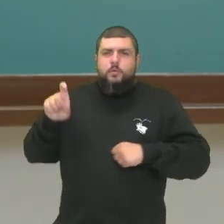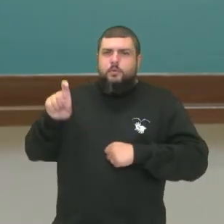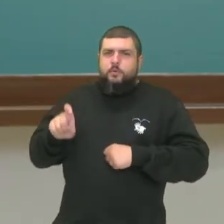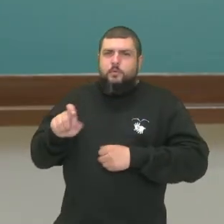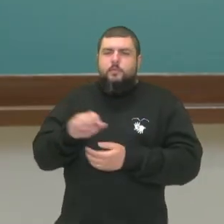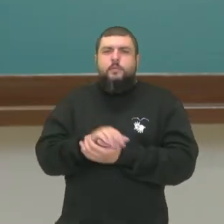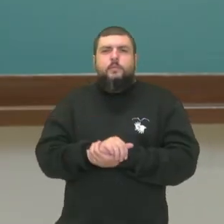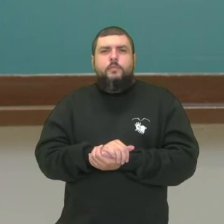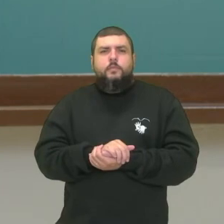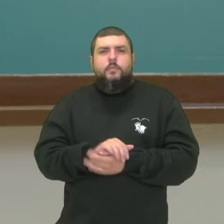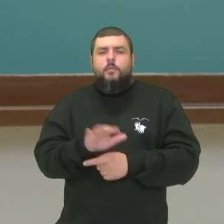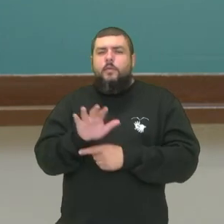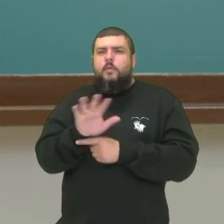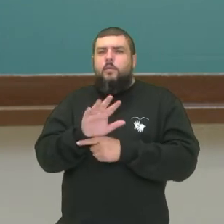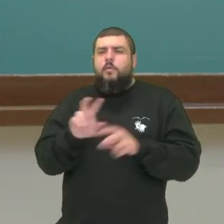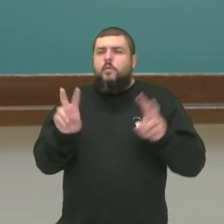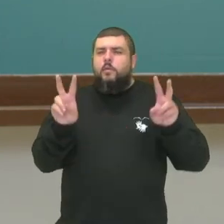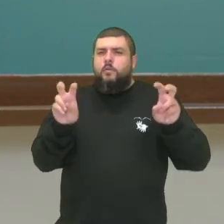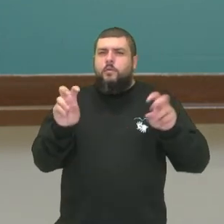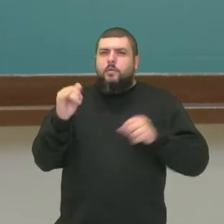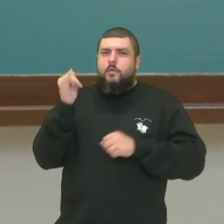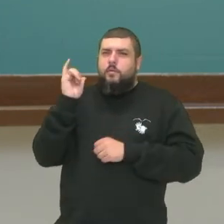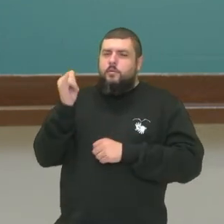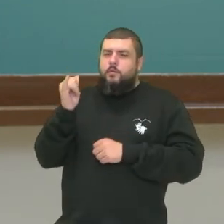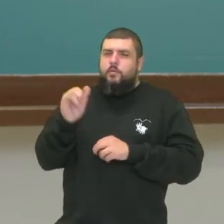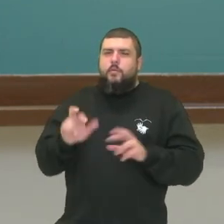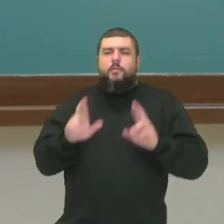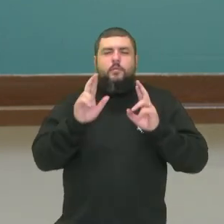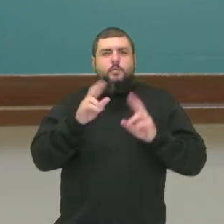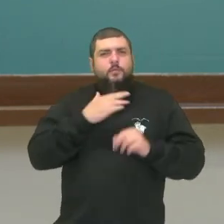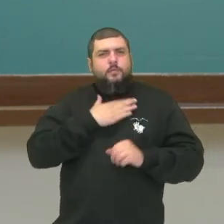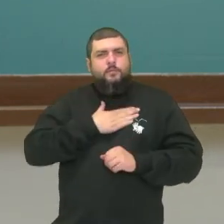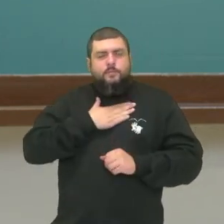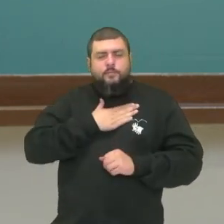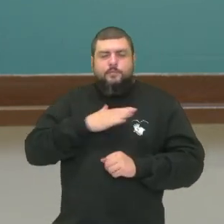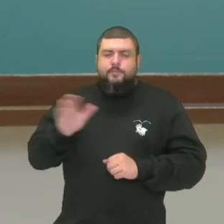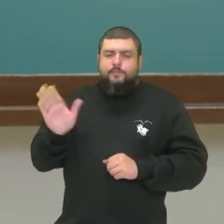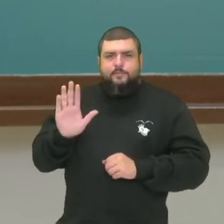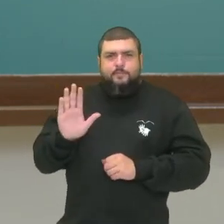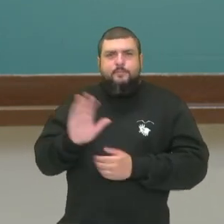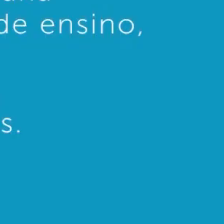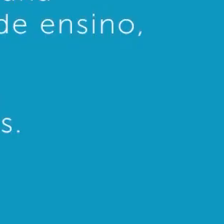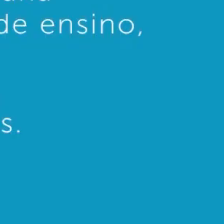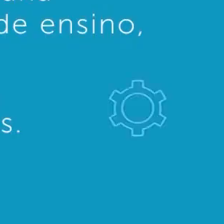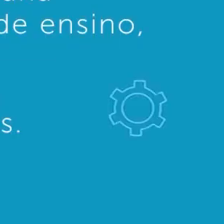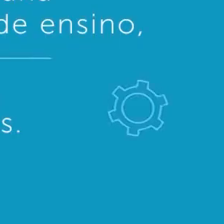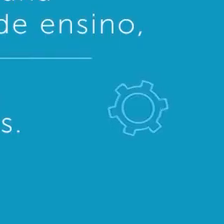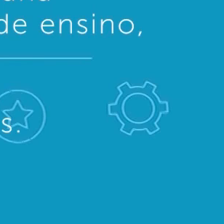Neste vídeo falamos sobre conto. Espero que vocês tenham gostado e até breve.